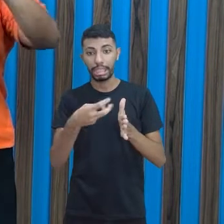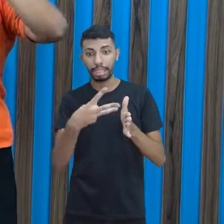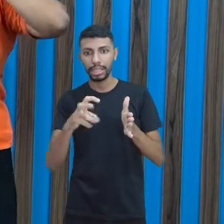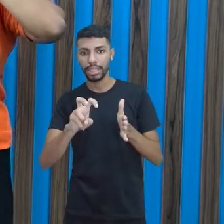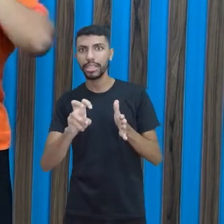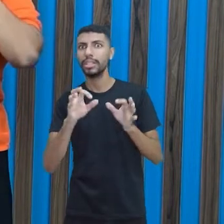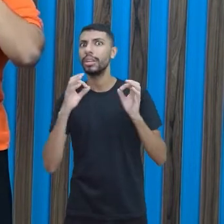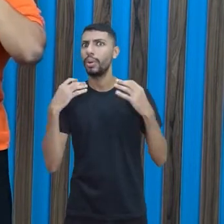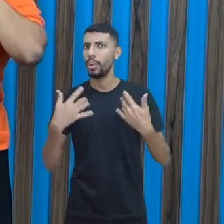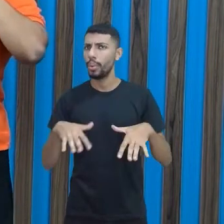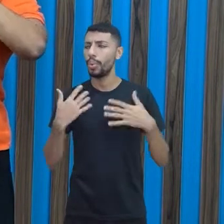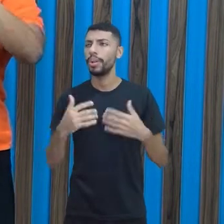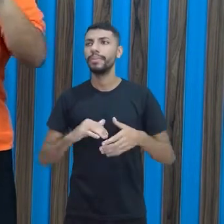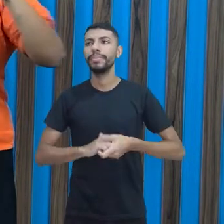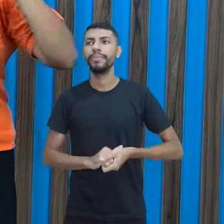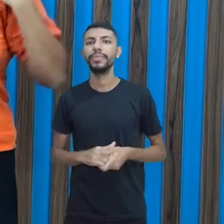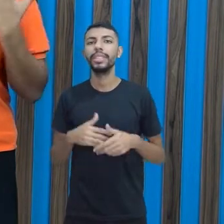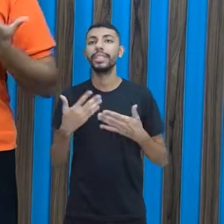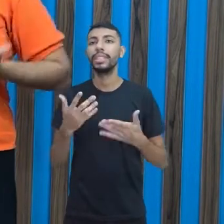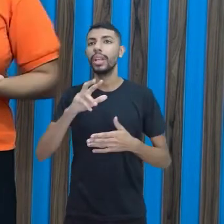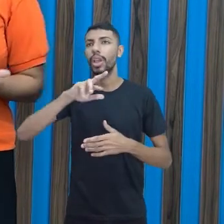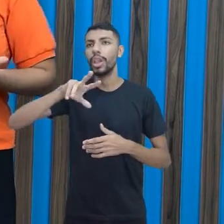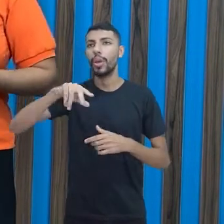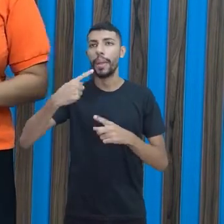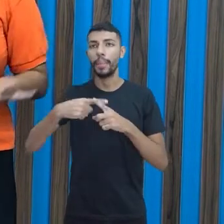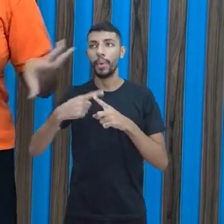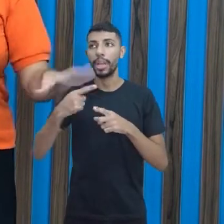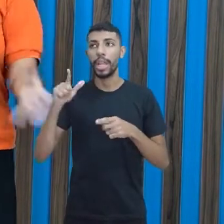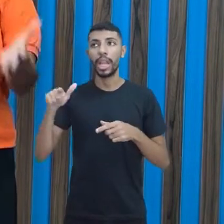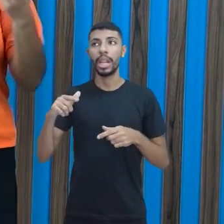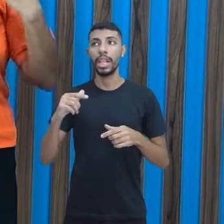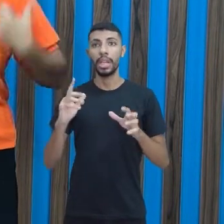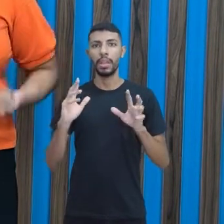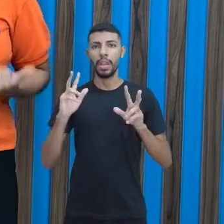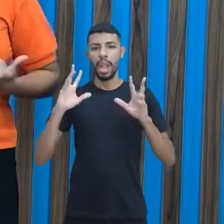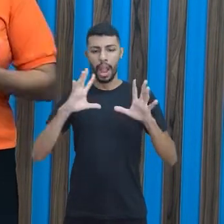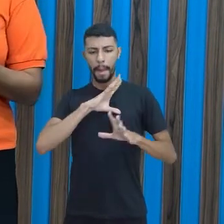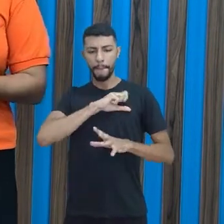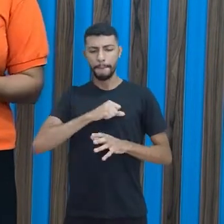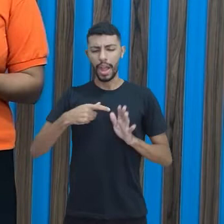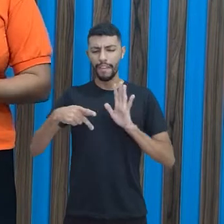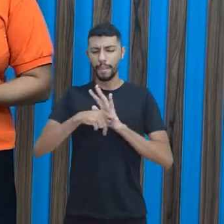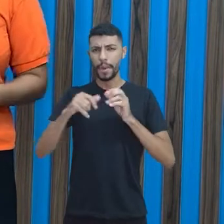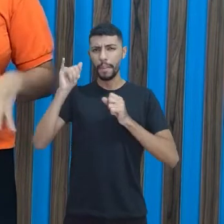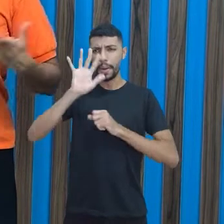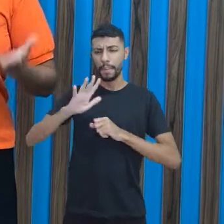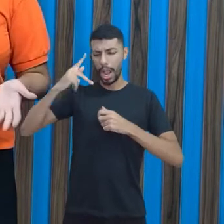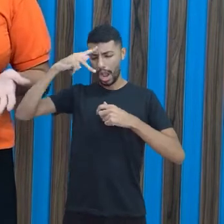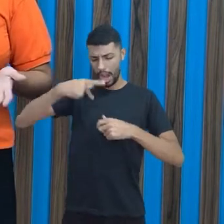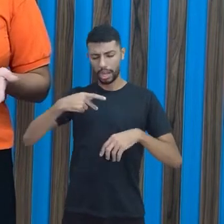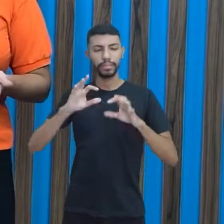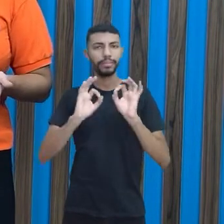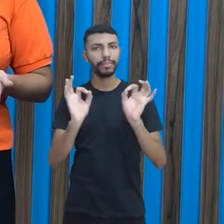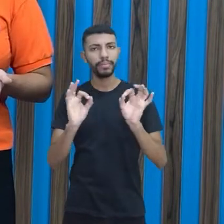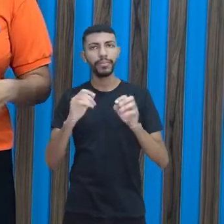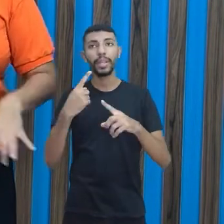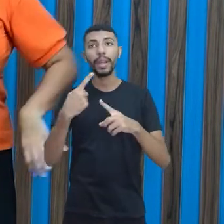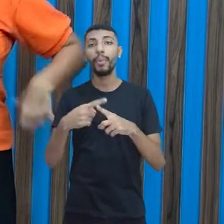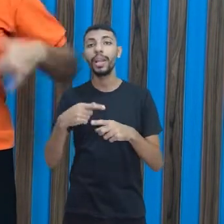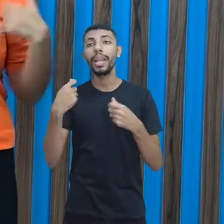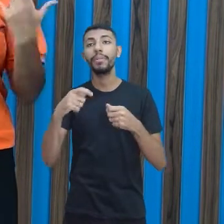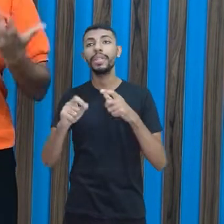E, curiosamente, não é porque ele era narcisista, não, gente. Não é porque ele amava a sua própria imagem, não. É porque ele